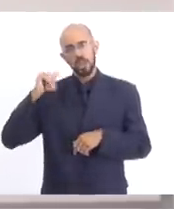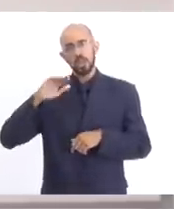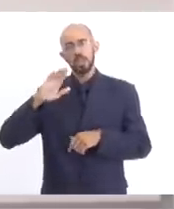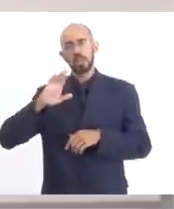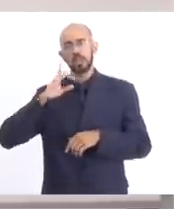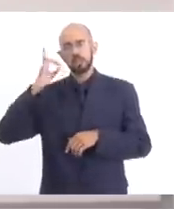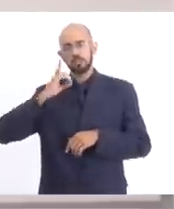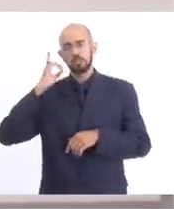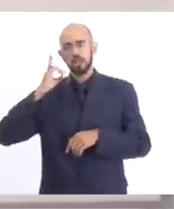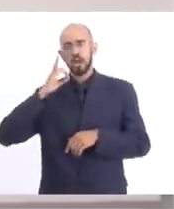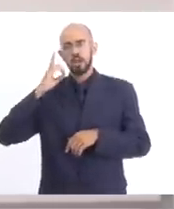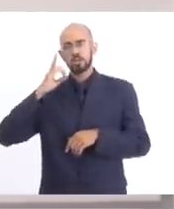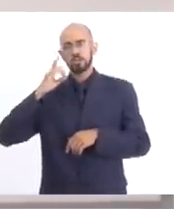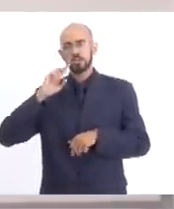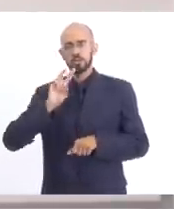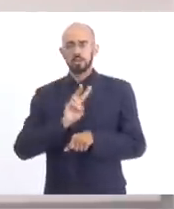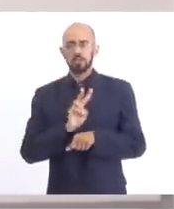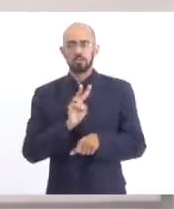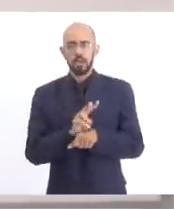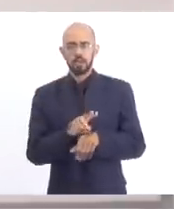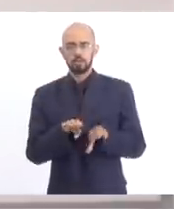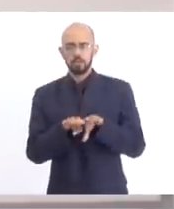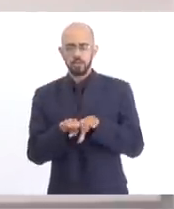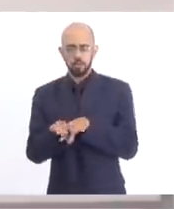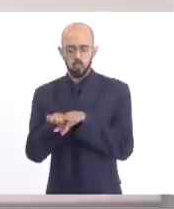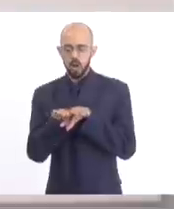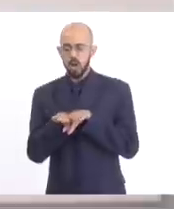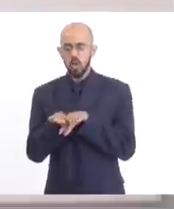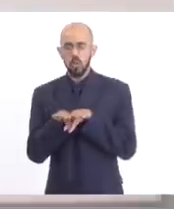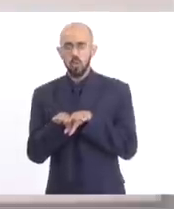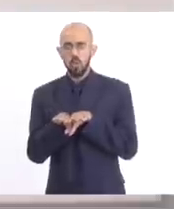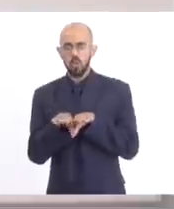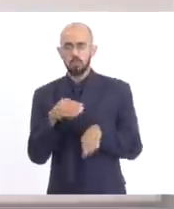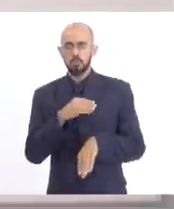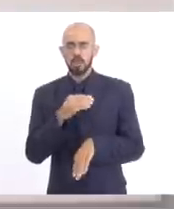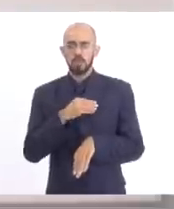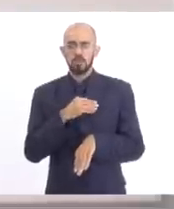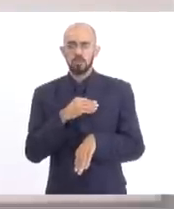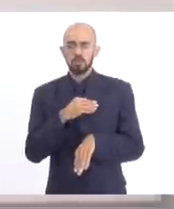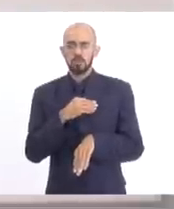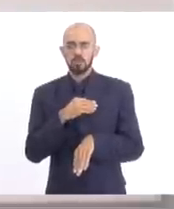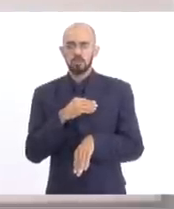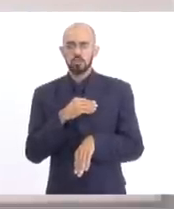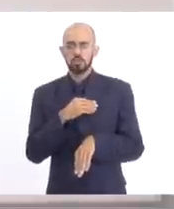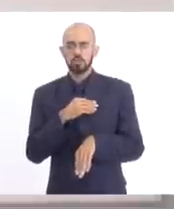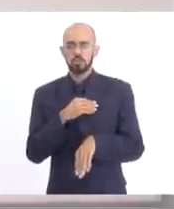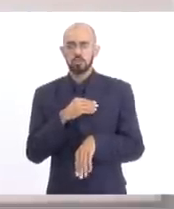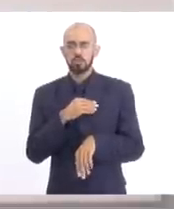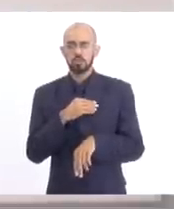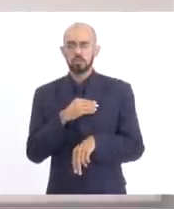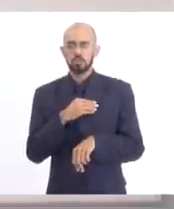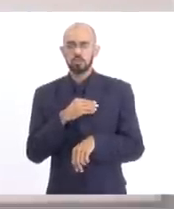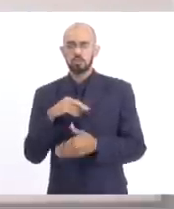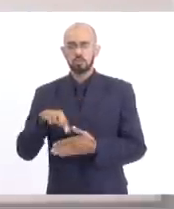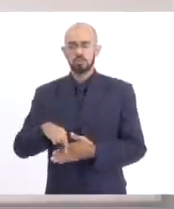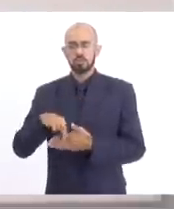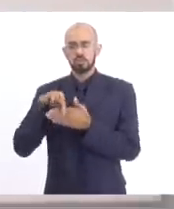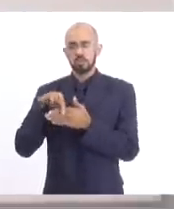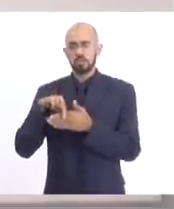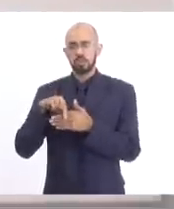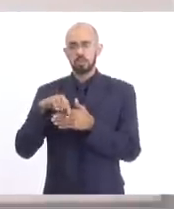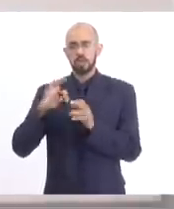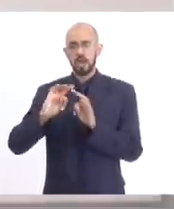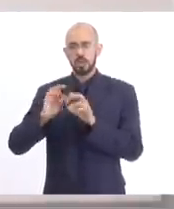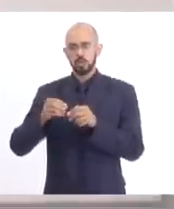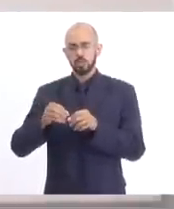defendendo, claro, que se iguale o benefício do superior a toda a tropa. Então,